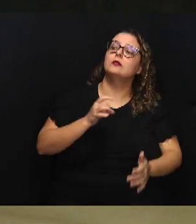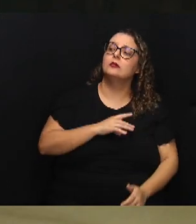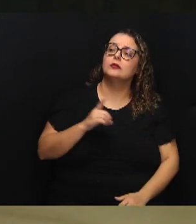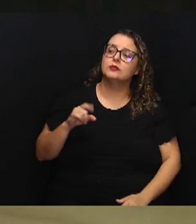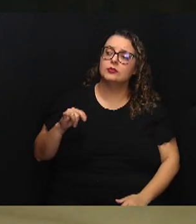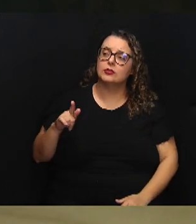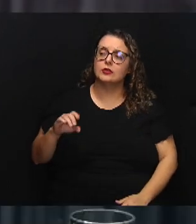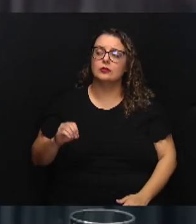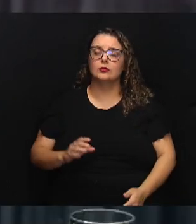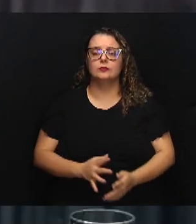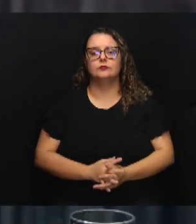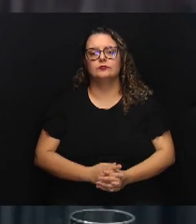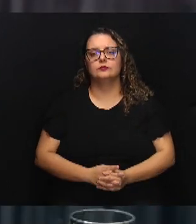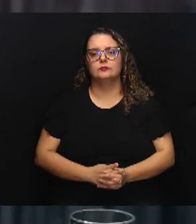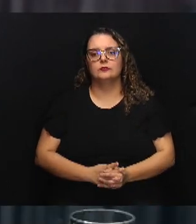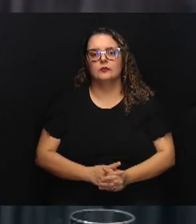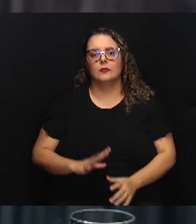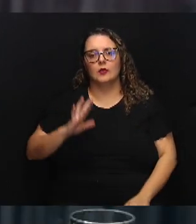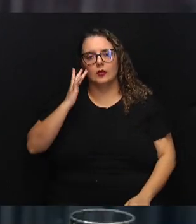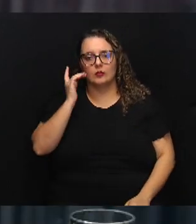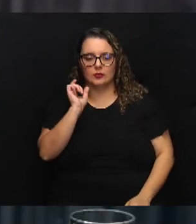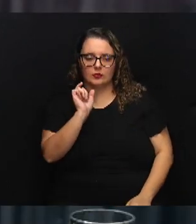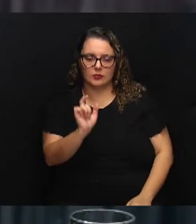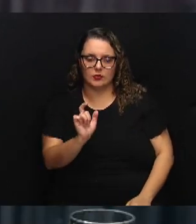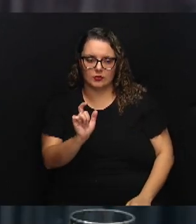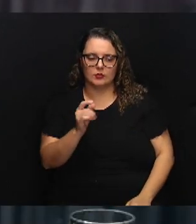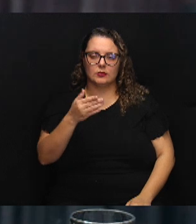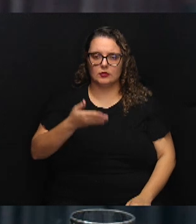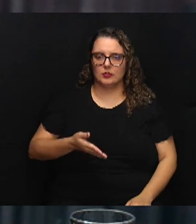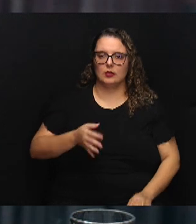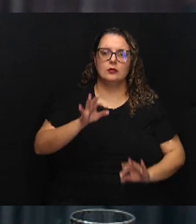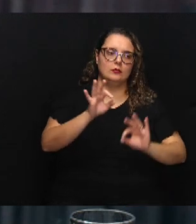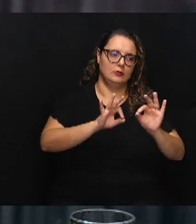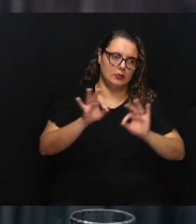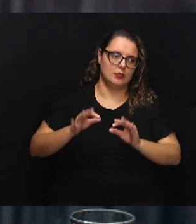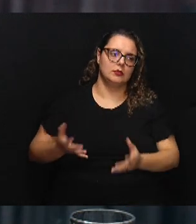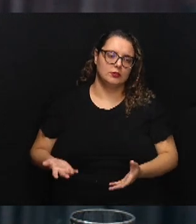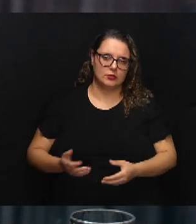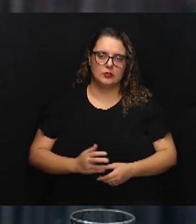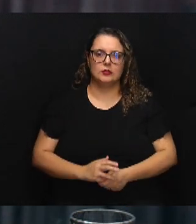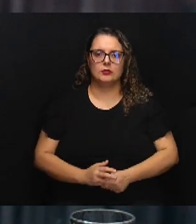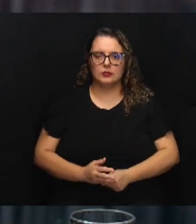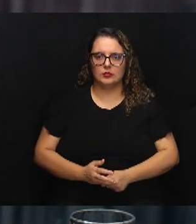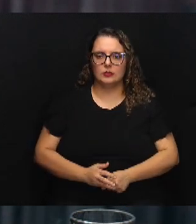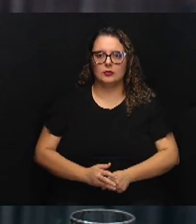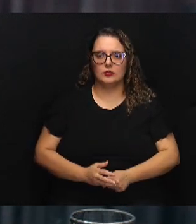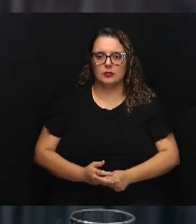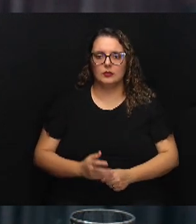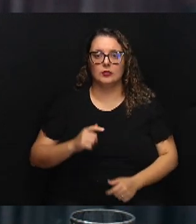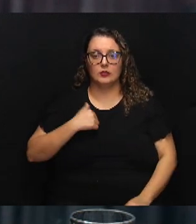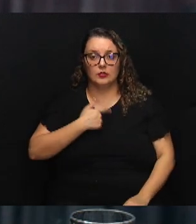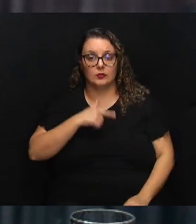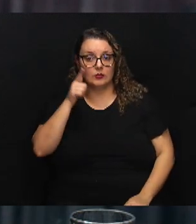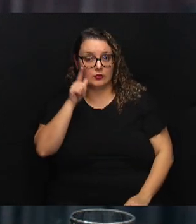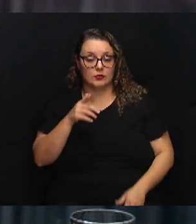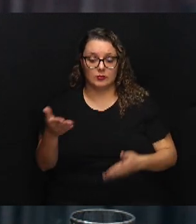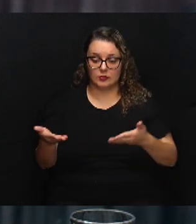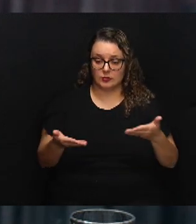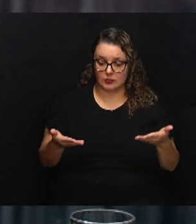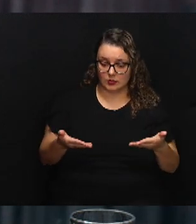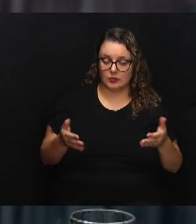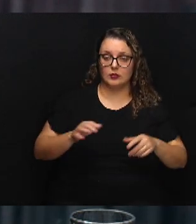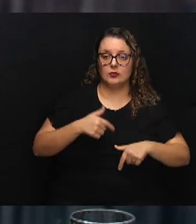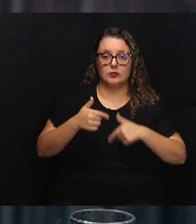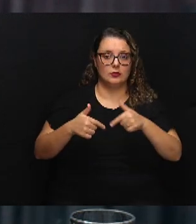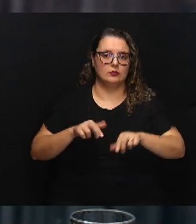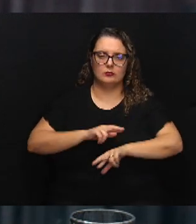Diego? Acho que a palavra desse ponto é planejamento, né? A Perfeito. gente consegue trabalhar hoje